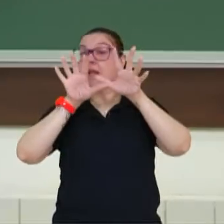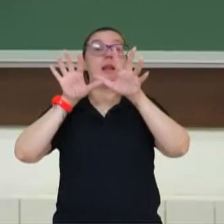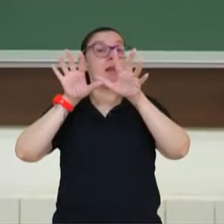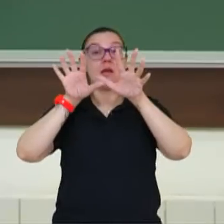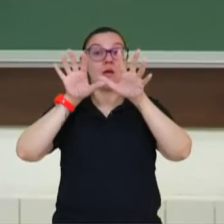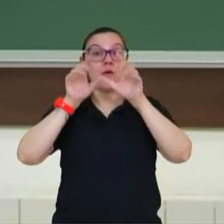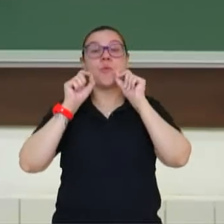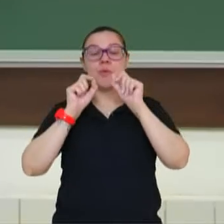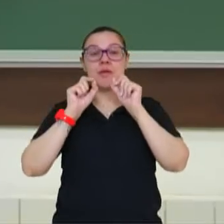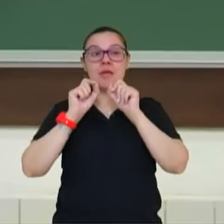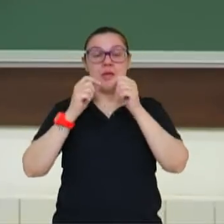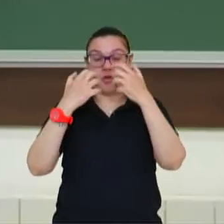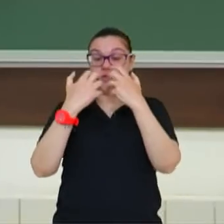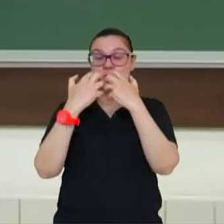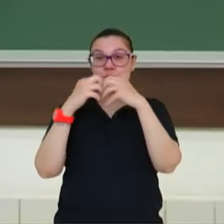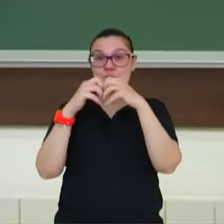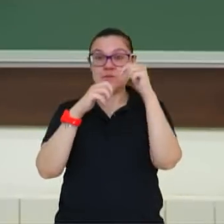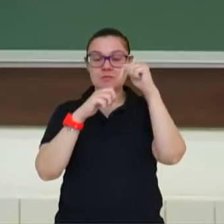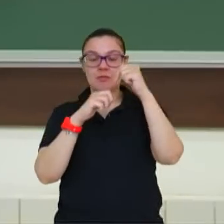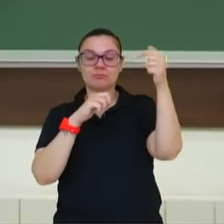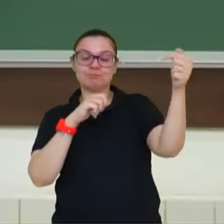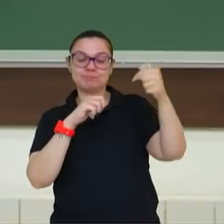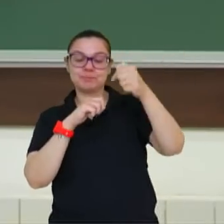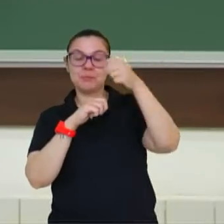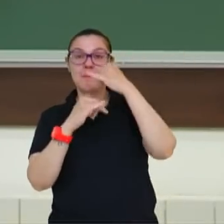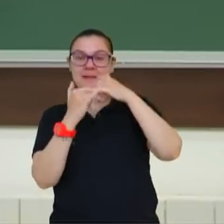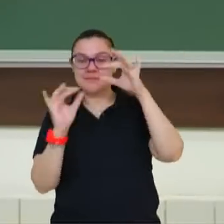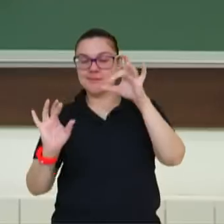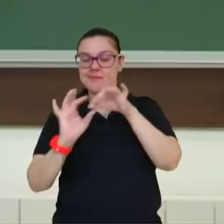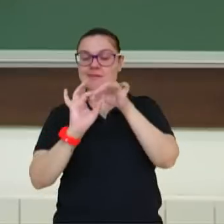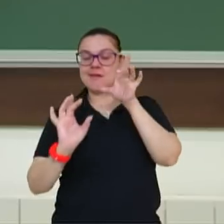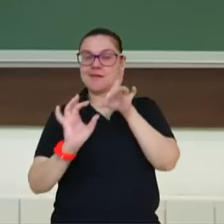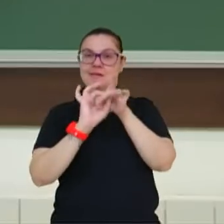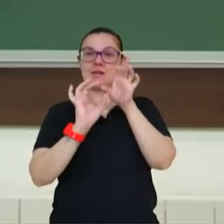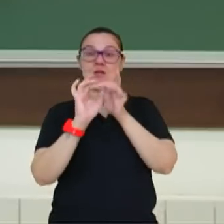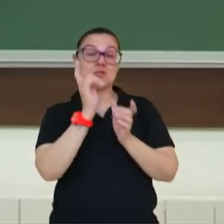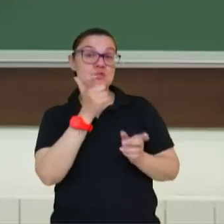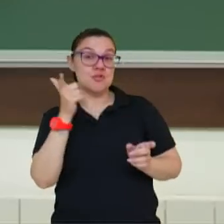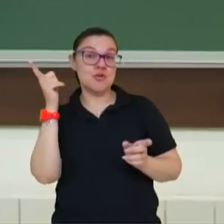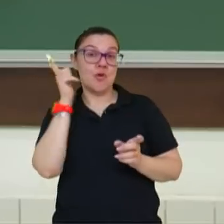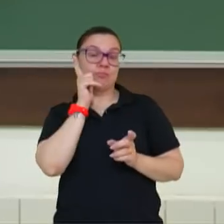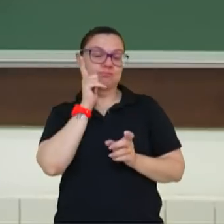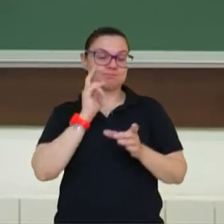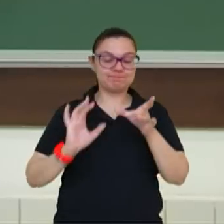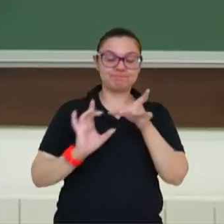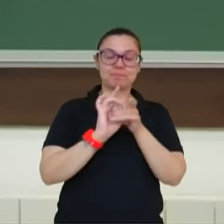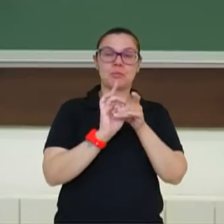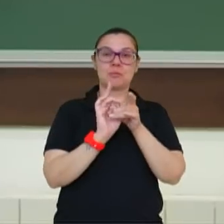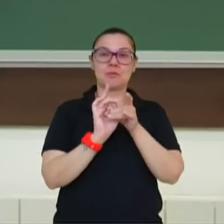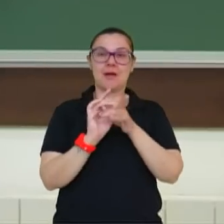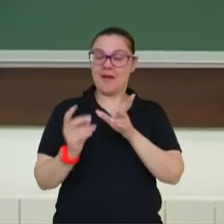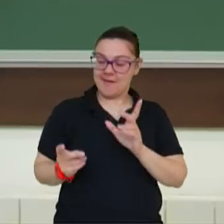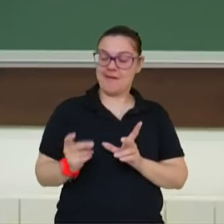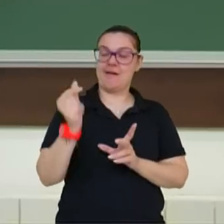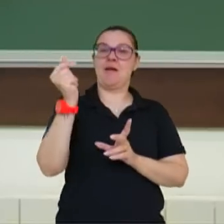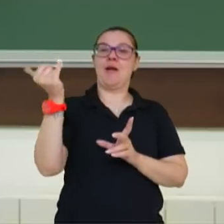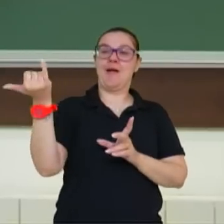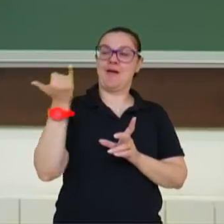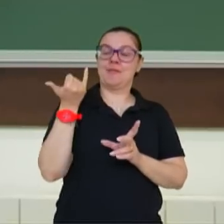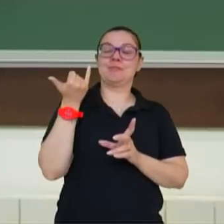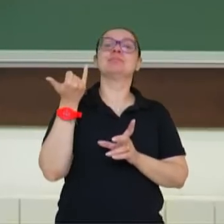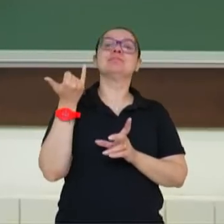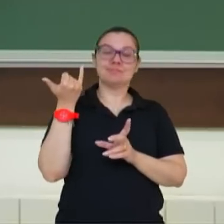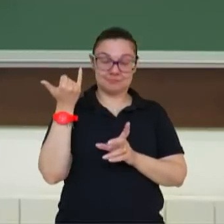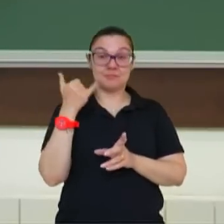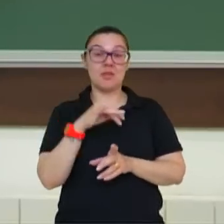isso. O nosso cérebro, ele tem vários links que nós podemos conectar a muitas